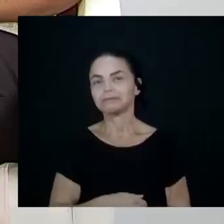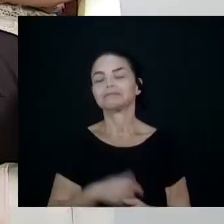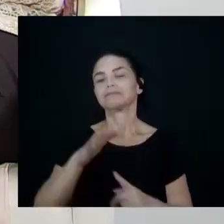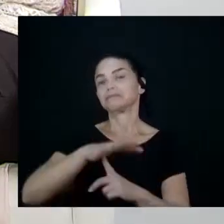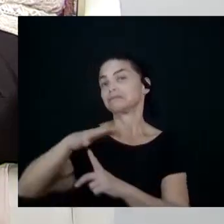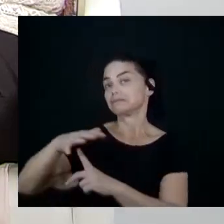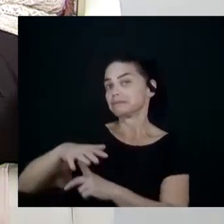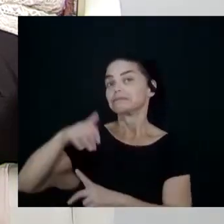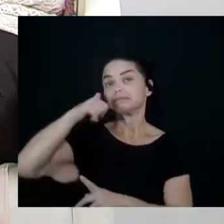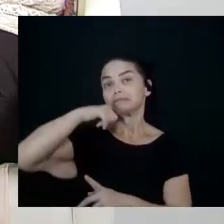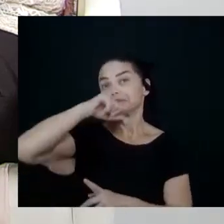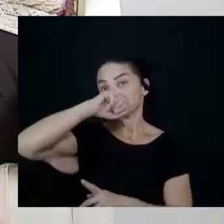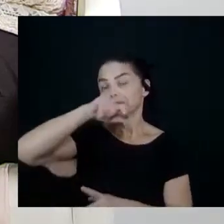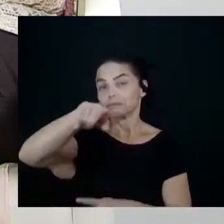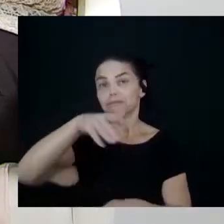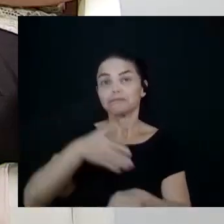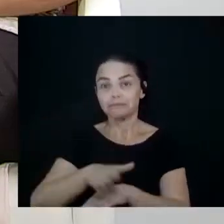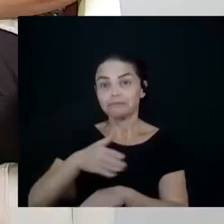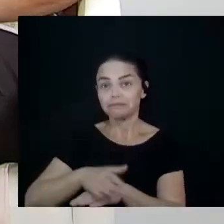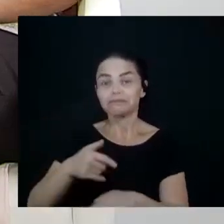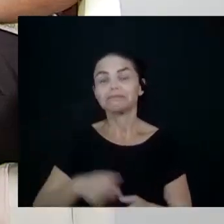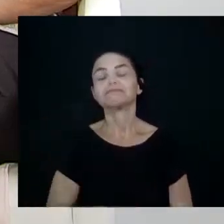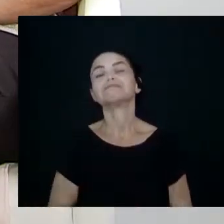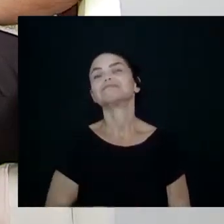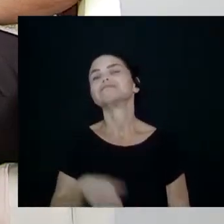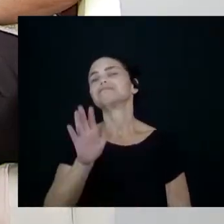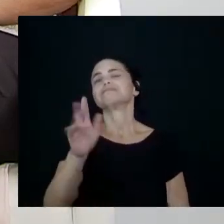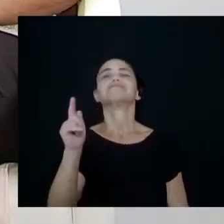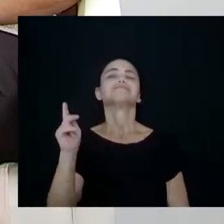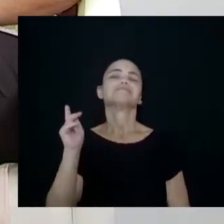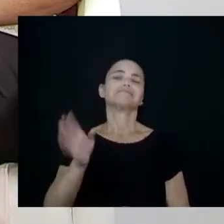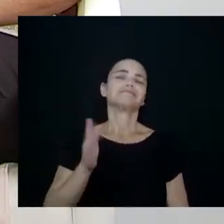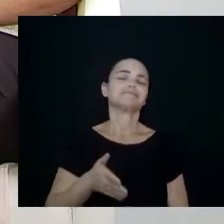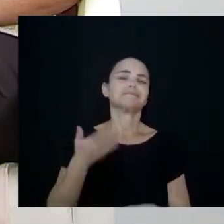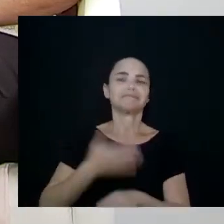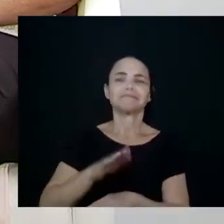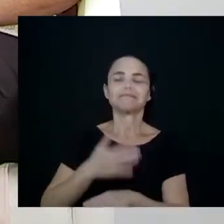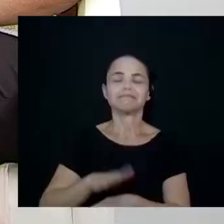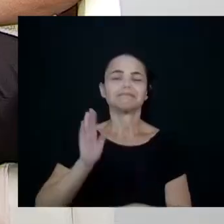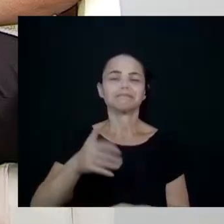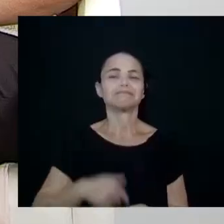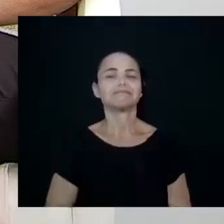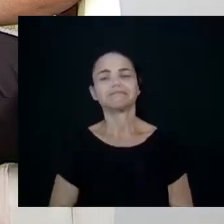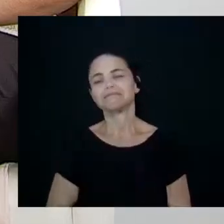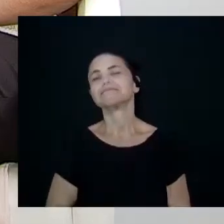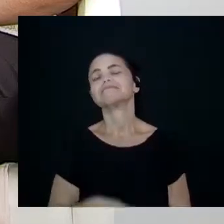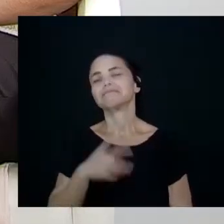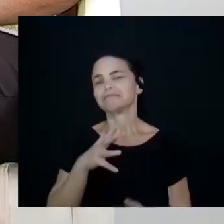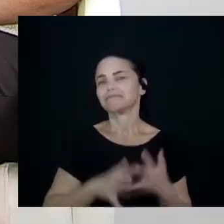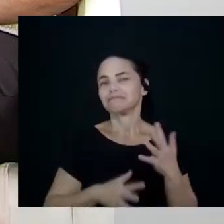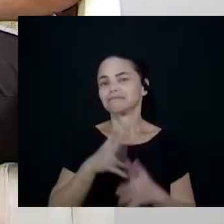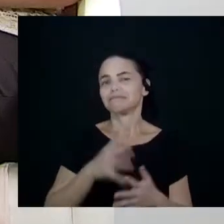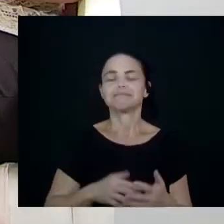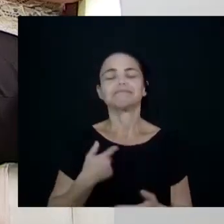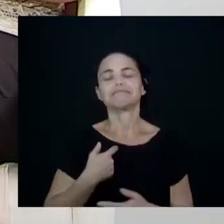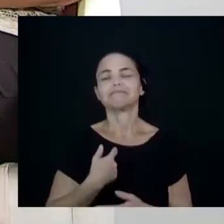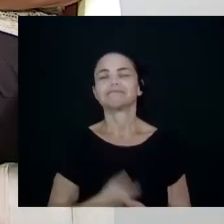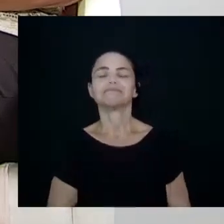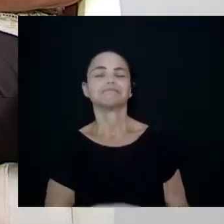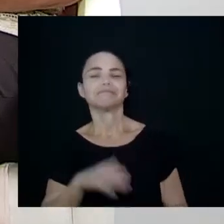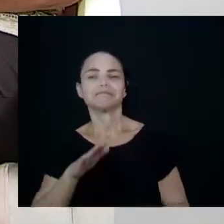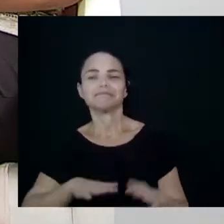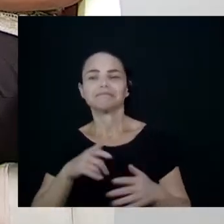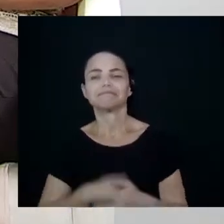feira das mães. Você participa dessas feiras? Já também? participei bastante. Sim. Já. Hoje é um pouco mais complicado, porque eu falo,